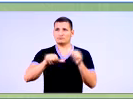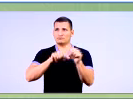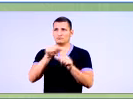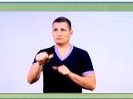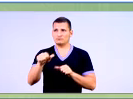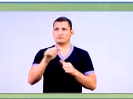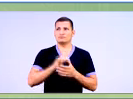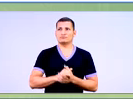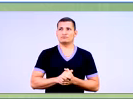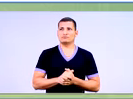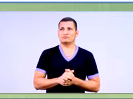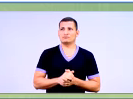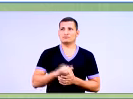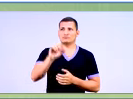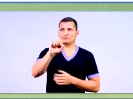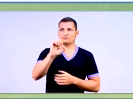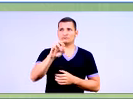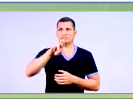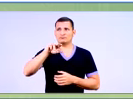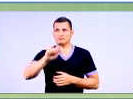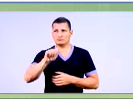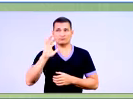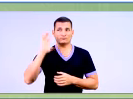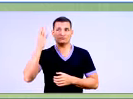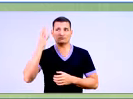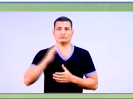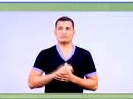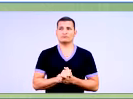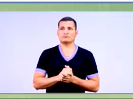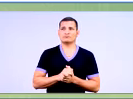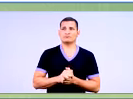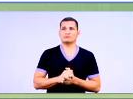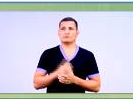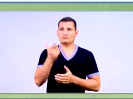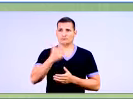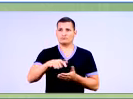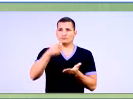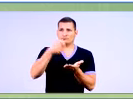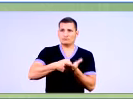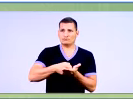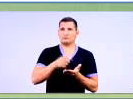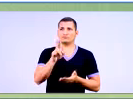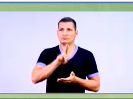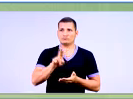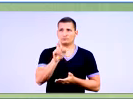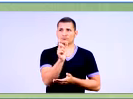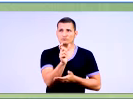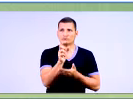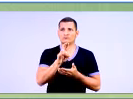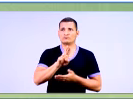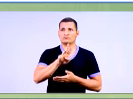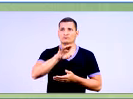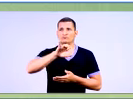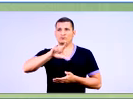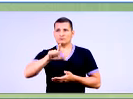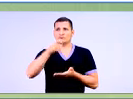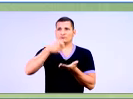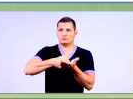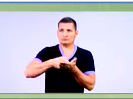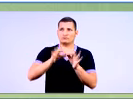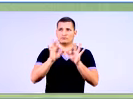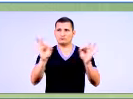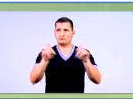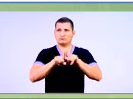ok? Mais uma vez aqui na afirmativa, lembrando que eu uso o auxiliar na afirmativa também. I